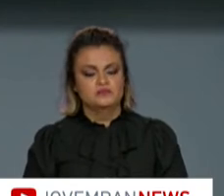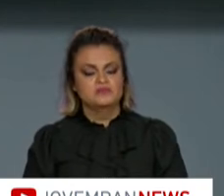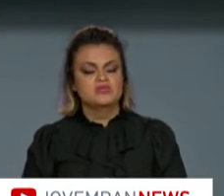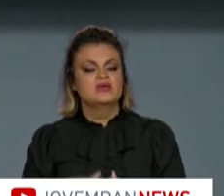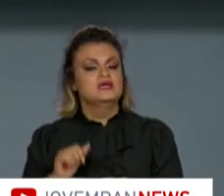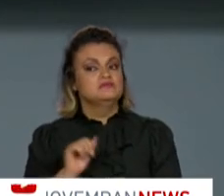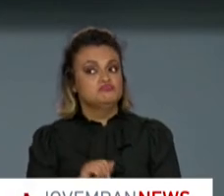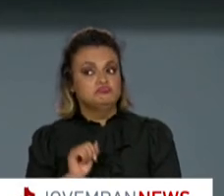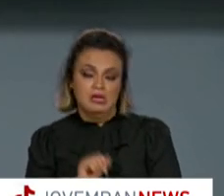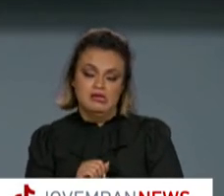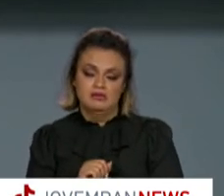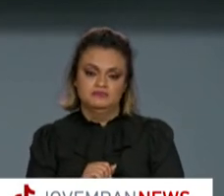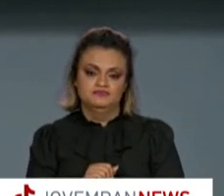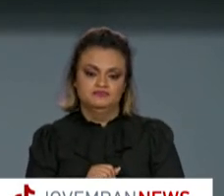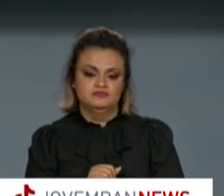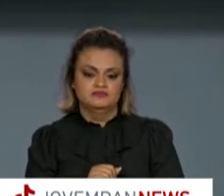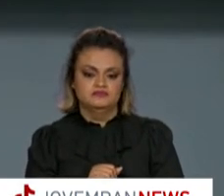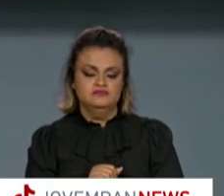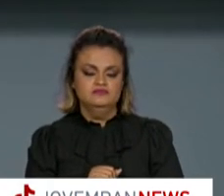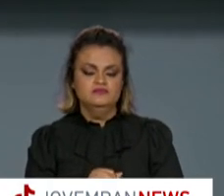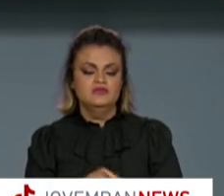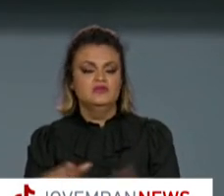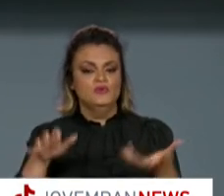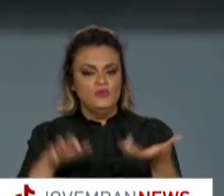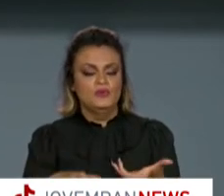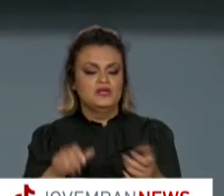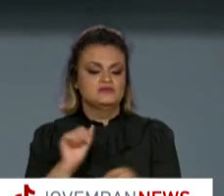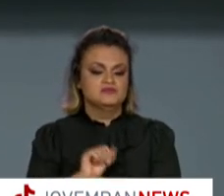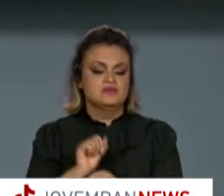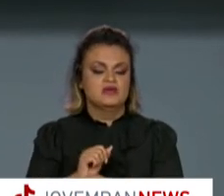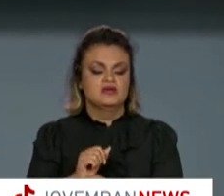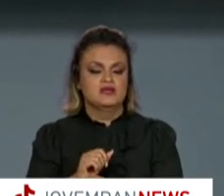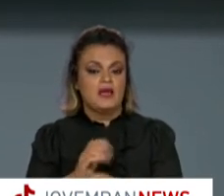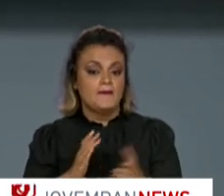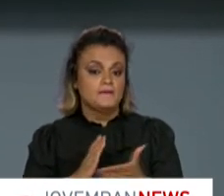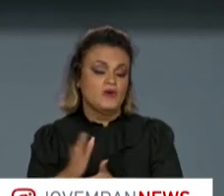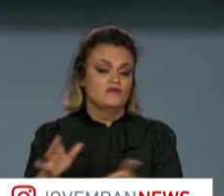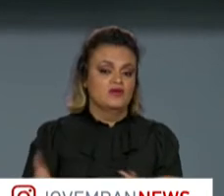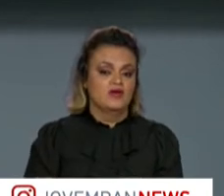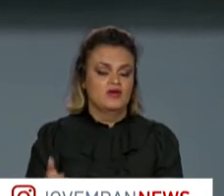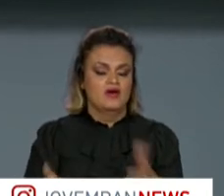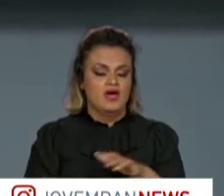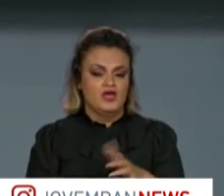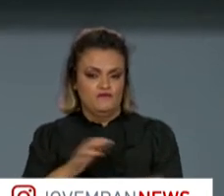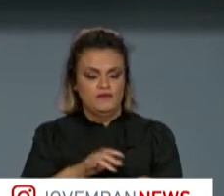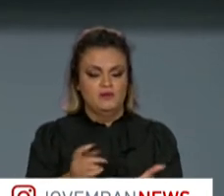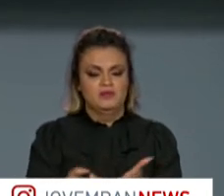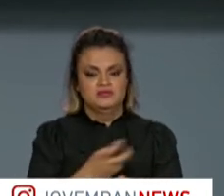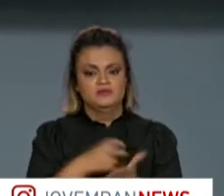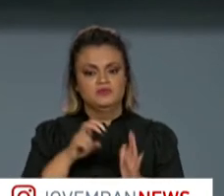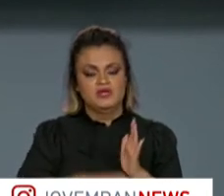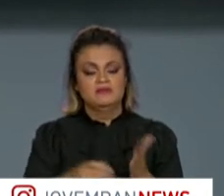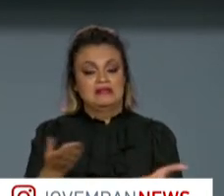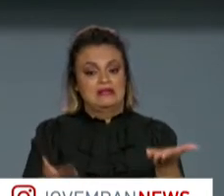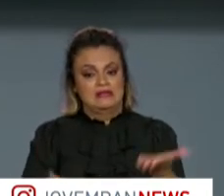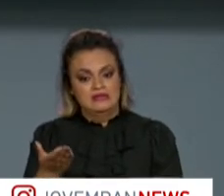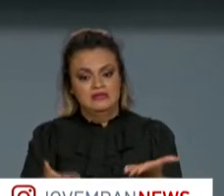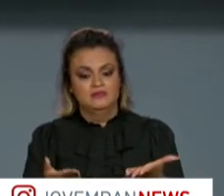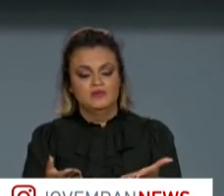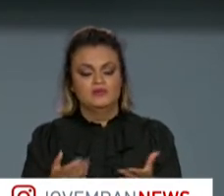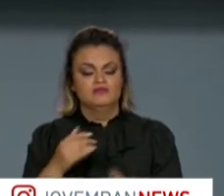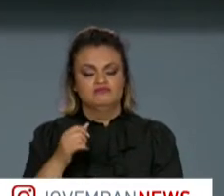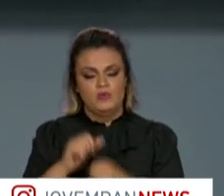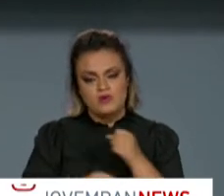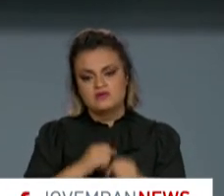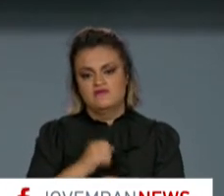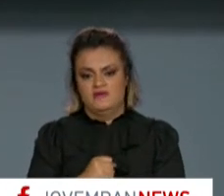Aguardando que o Congresso Nacional aprove a reforma tributária e nós venhamos a ter equilíbrio fiscal a partir do ano